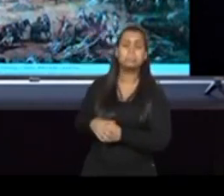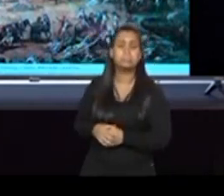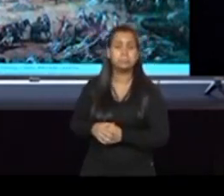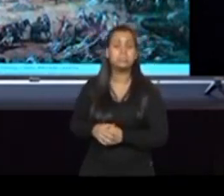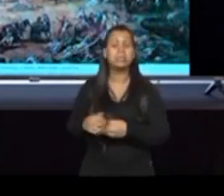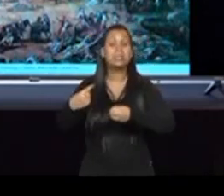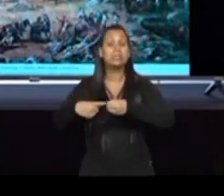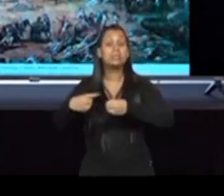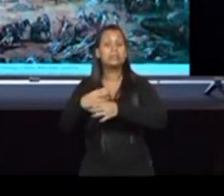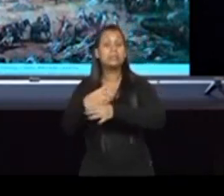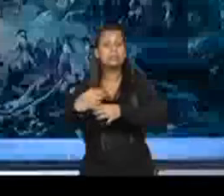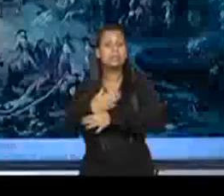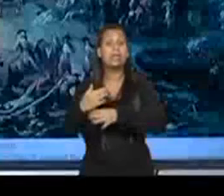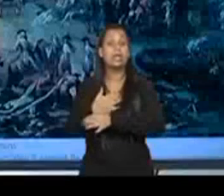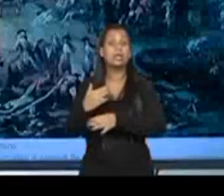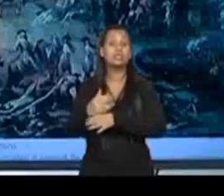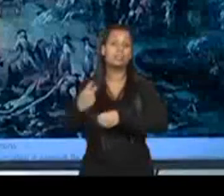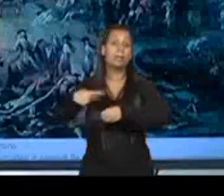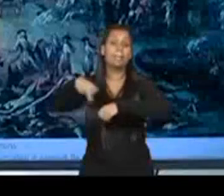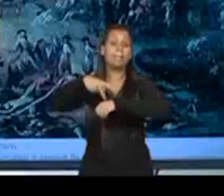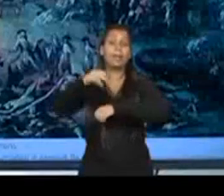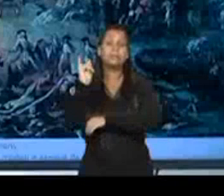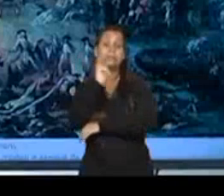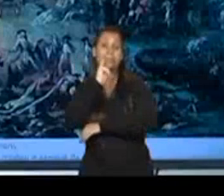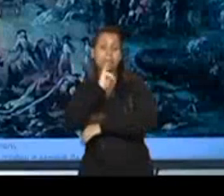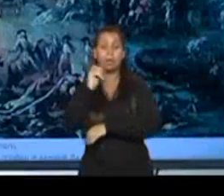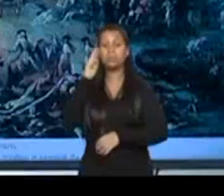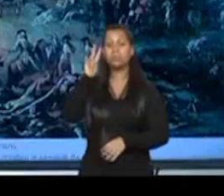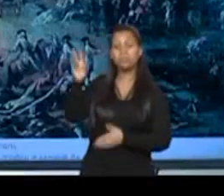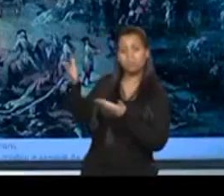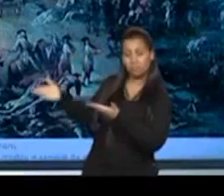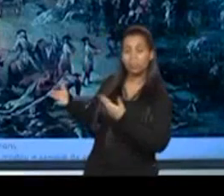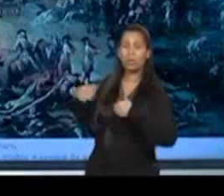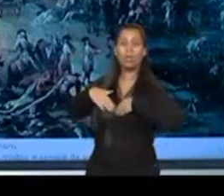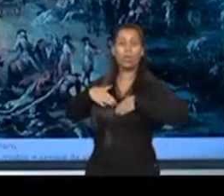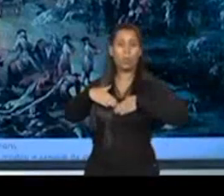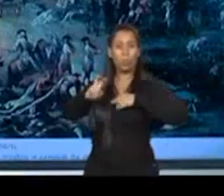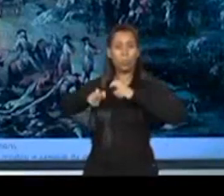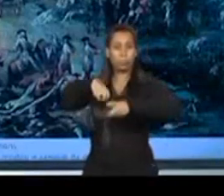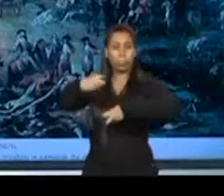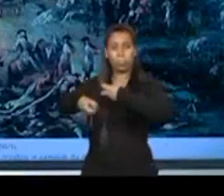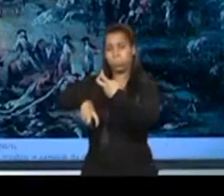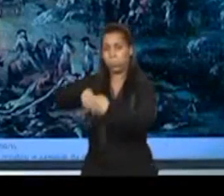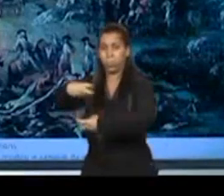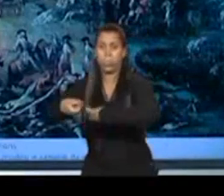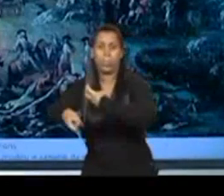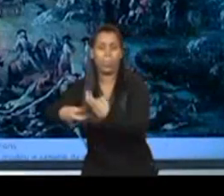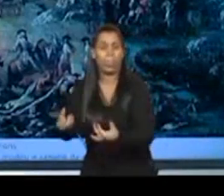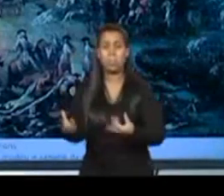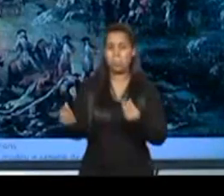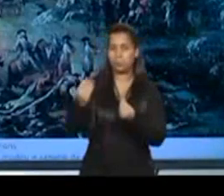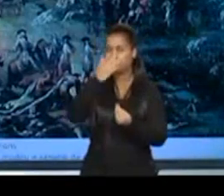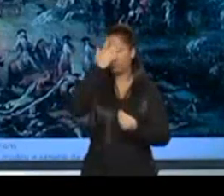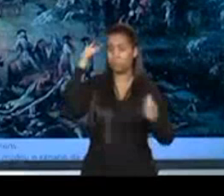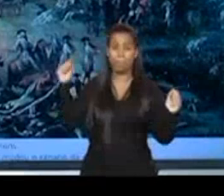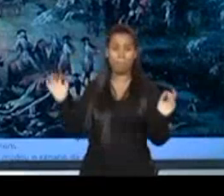de Florença, na Itália. Dá uma olhada aqui para vocês repararem bem, corpos espalhados por toda a cidade,